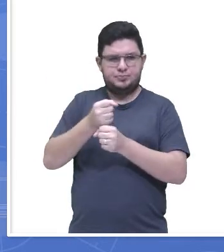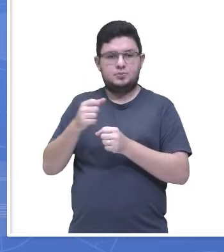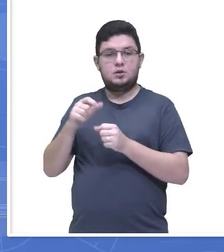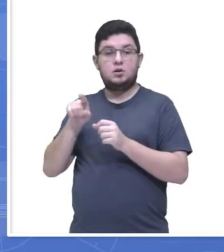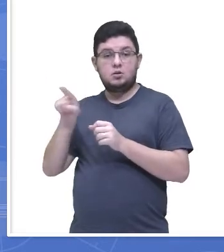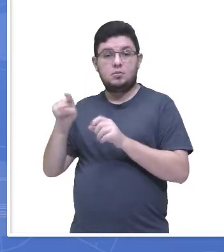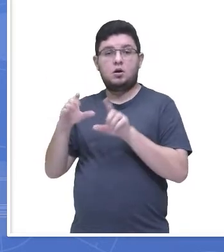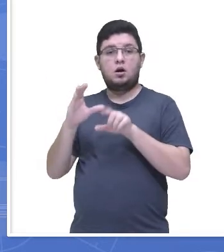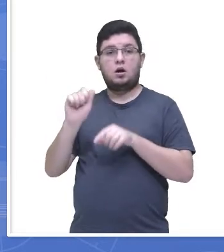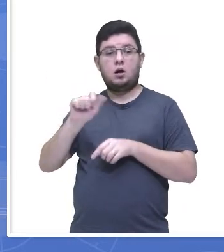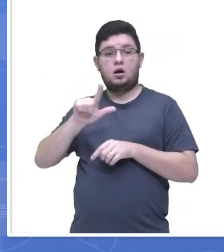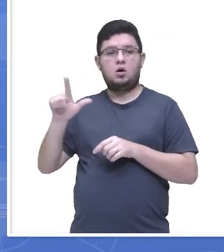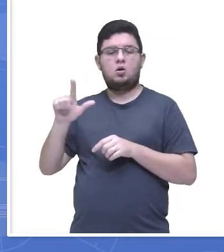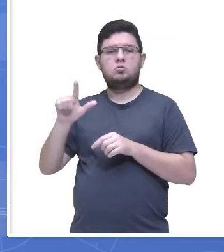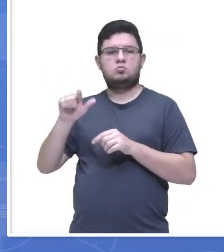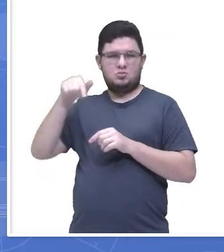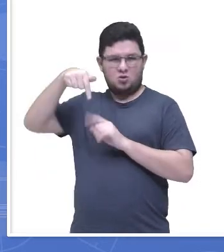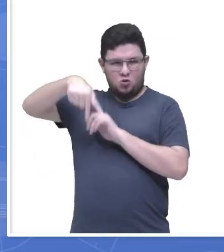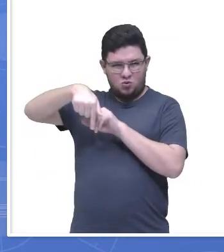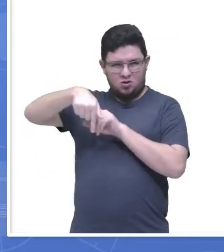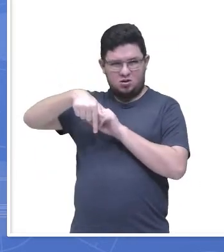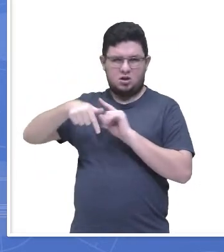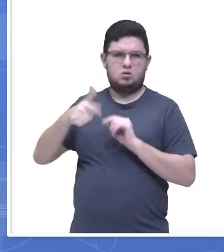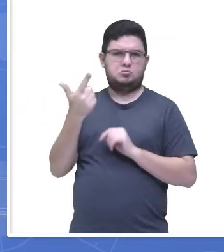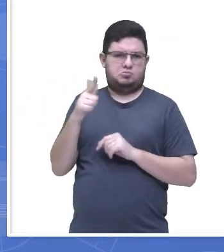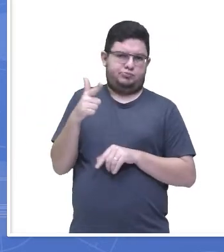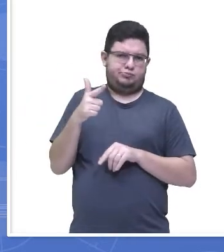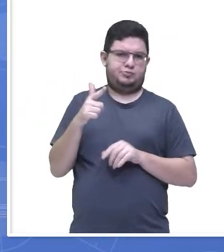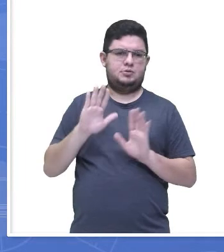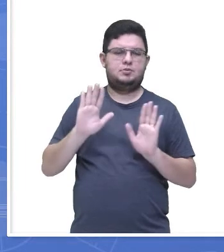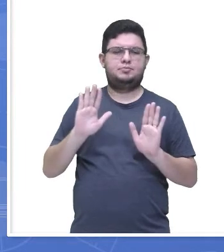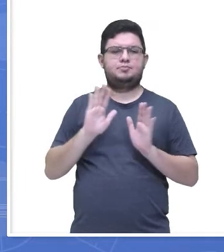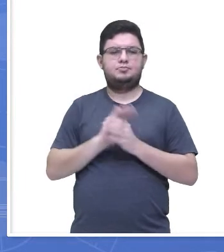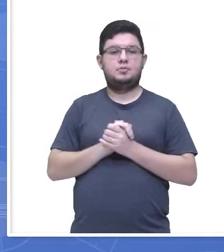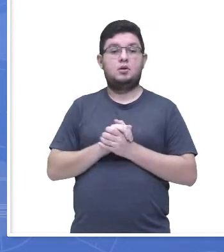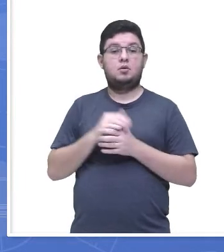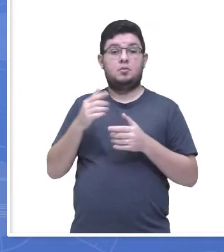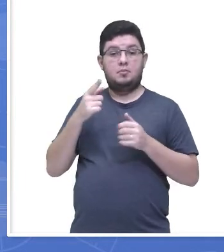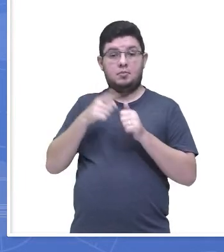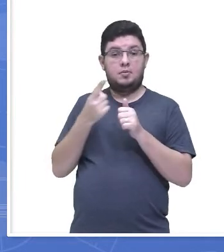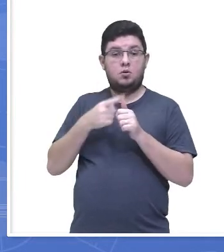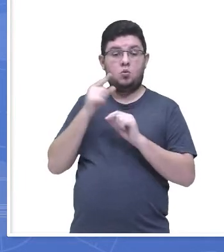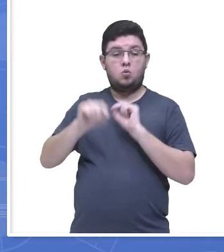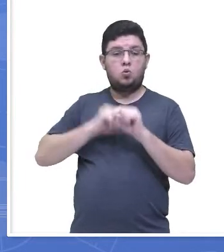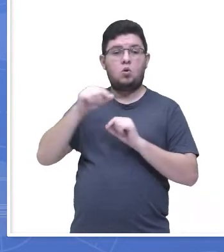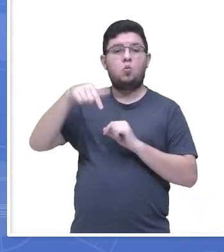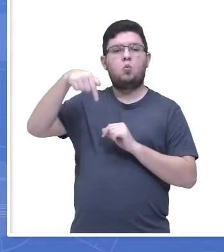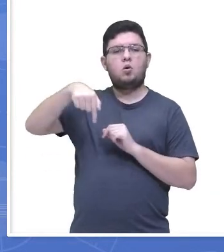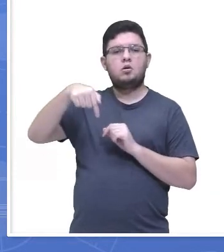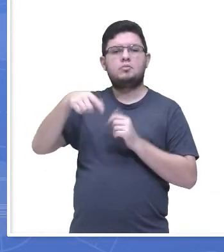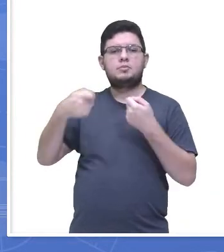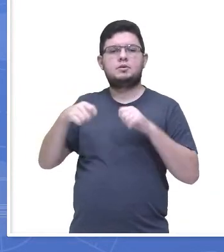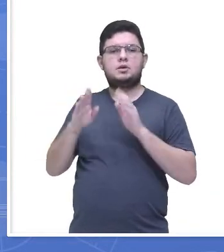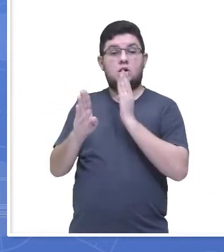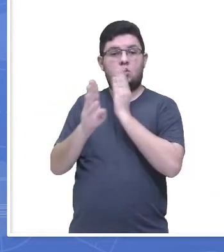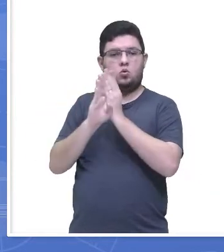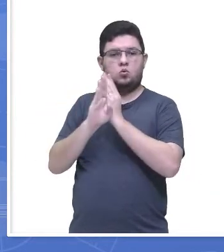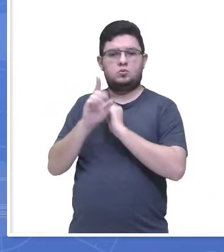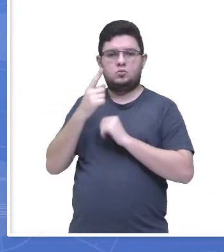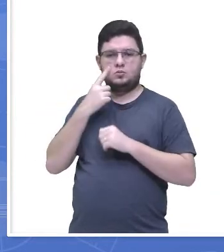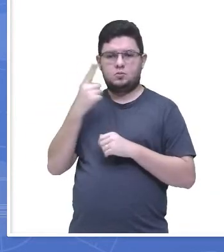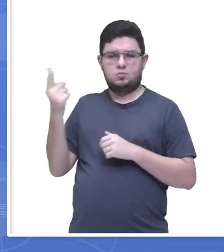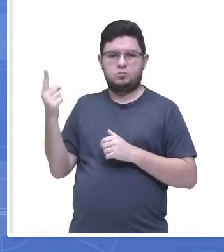álcool, tá bom? E aí no outro dia tem aquele efeito de ressaca que o corpo está desidratado, então é interessante